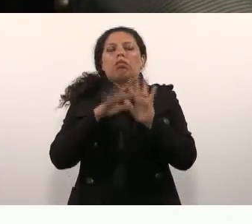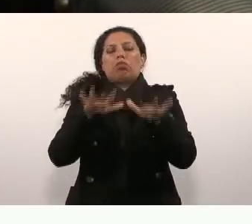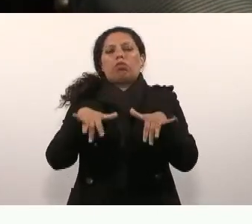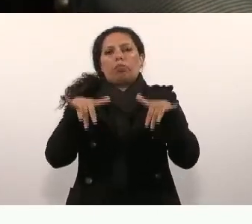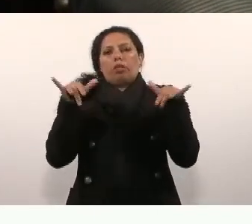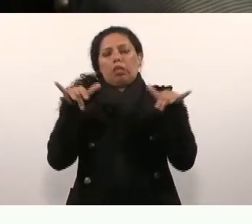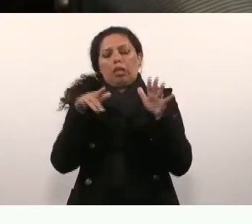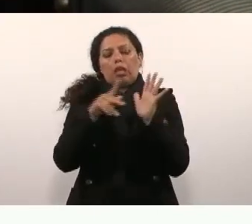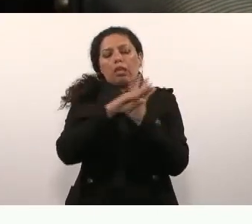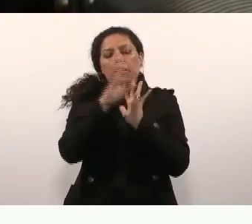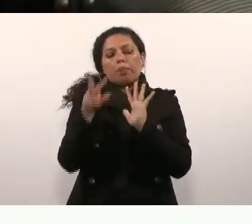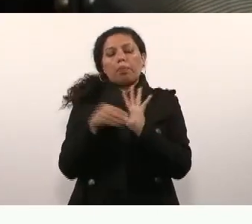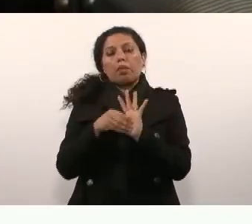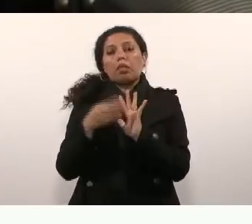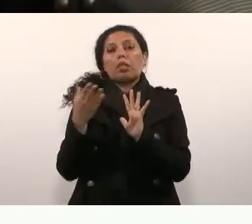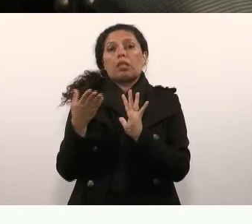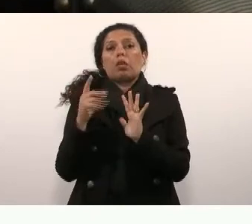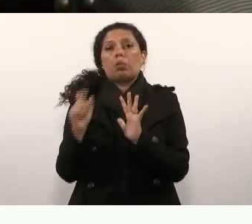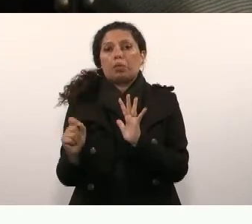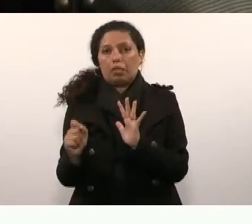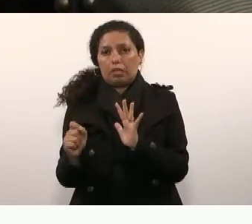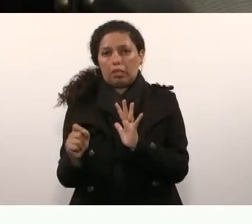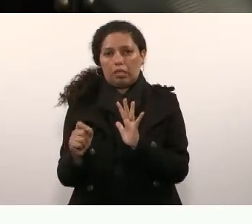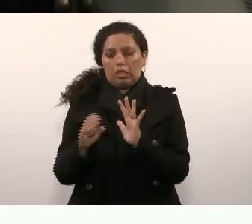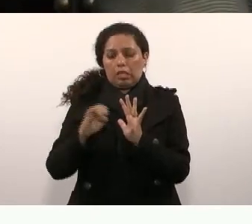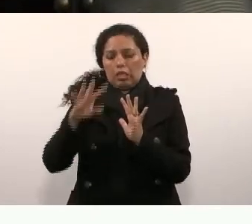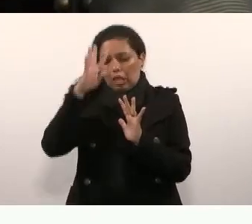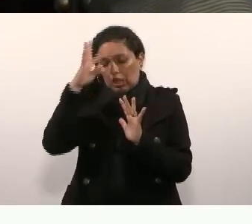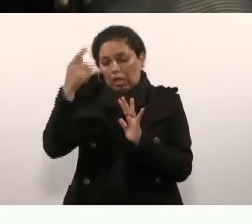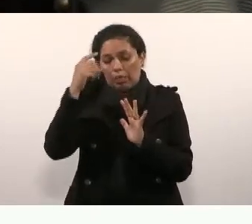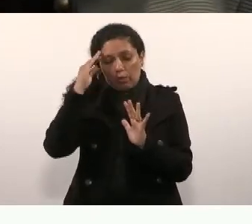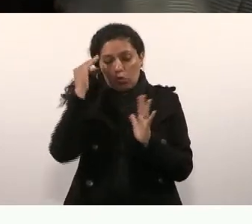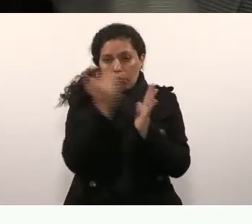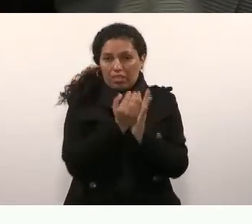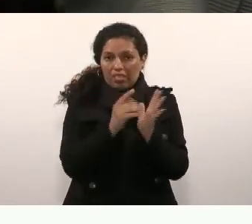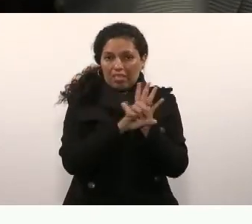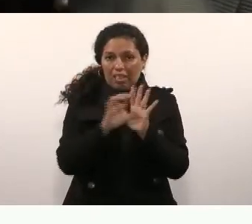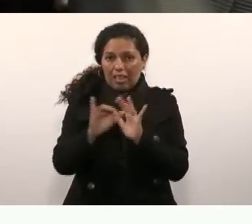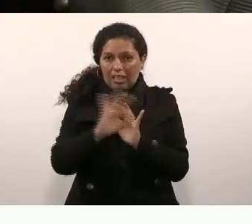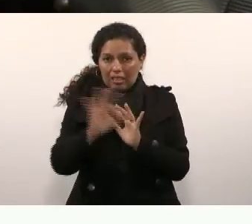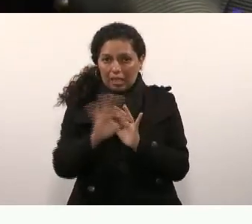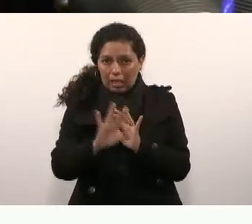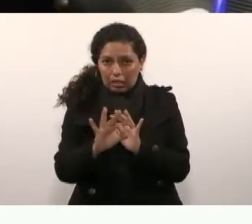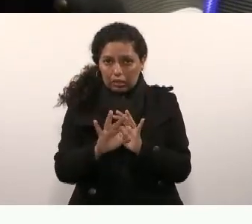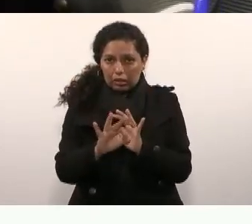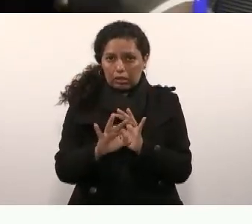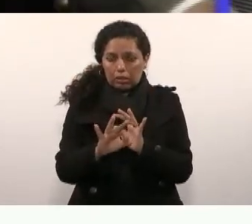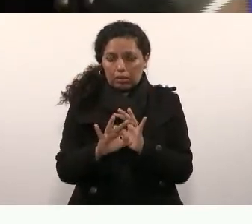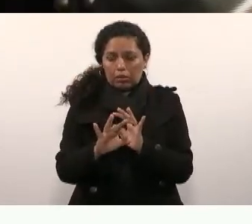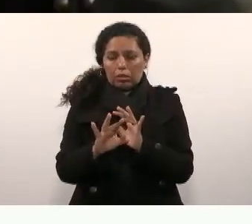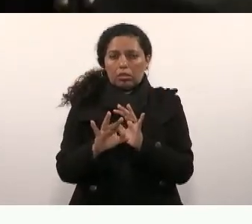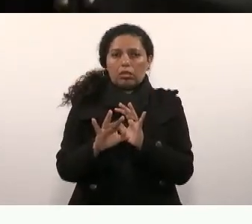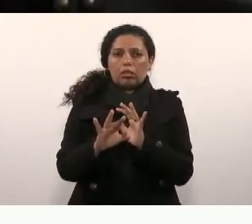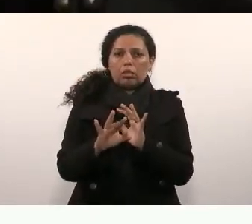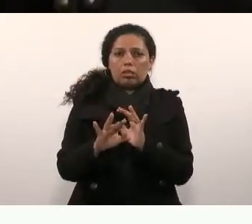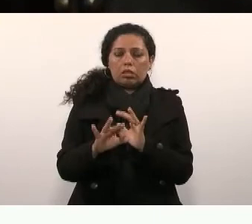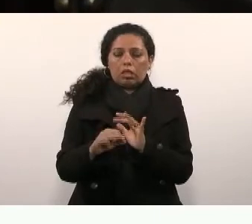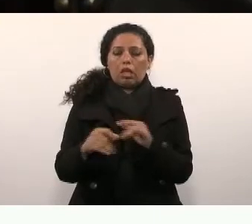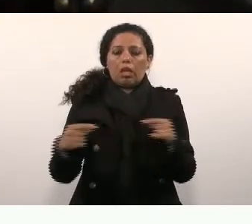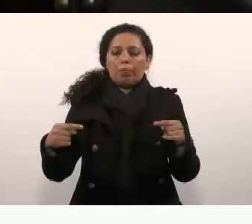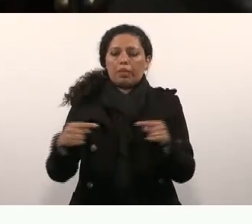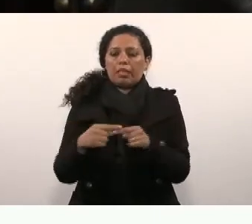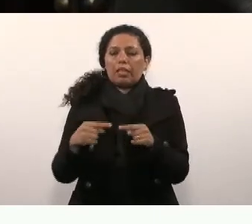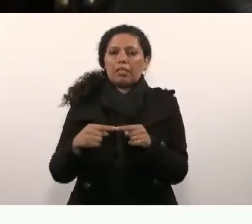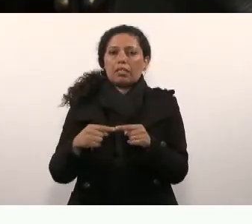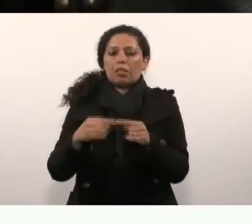A emenda propõe que a aplicação das penalidades em caso de não cumprimento da lei seja aplicada de acordo com o que esteja previsto no Código de